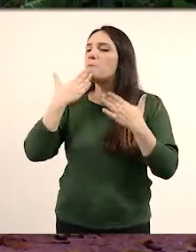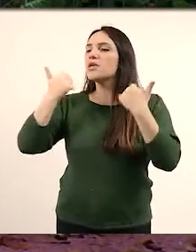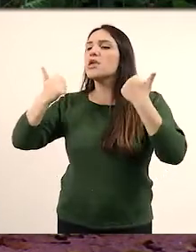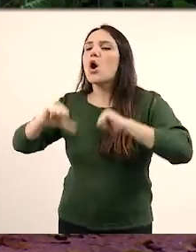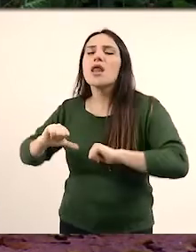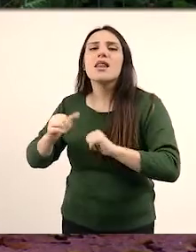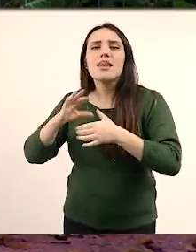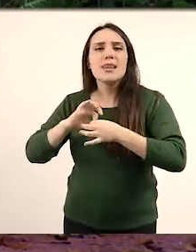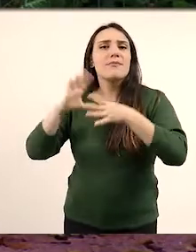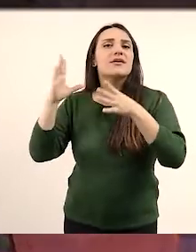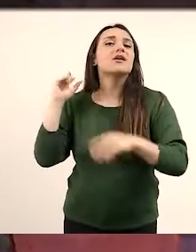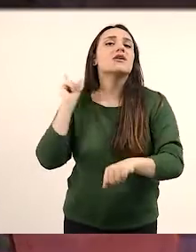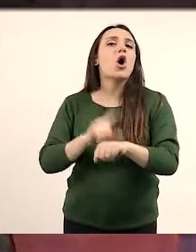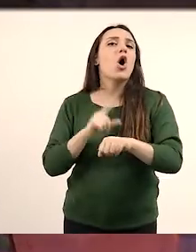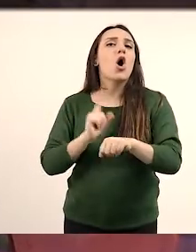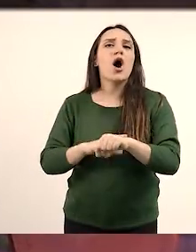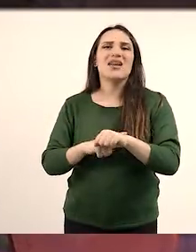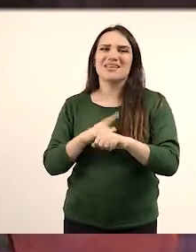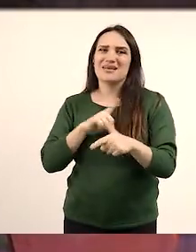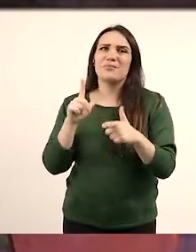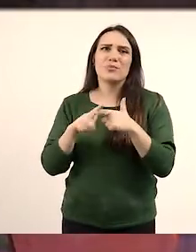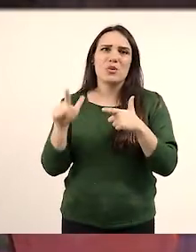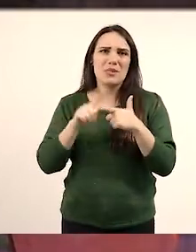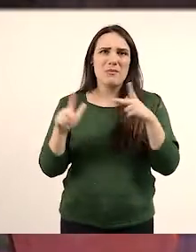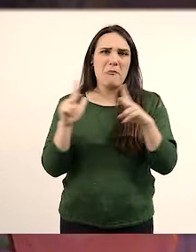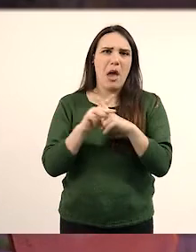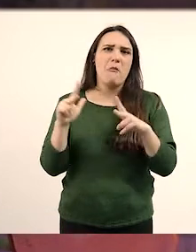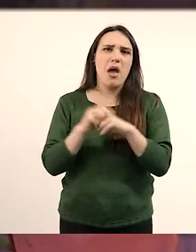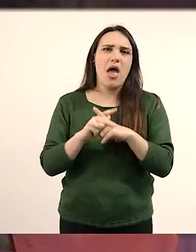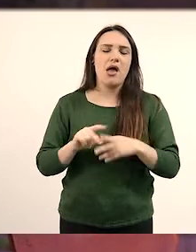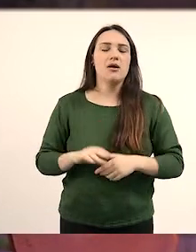de organização política? Veja bem, a